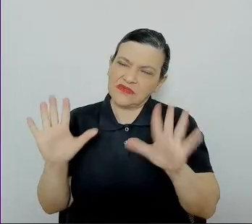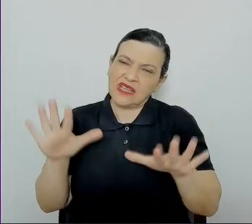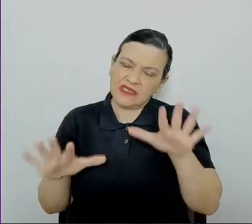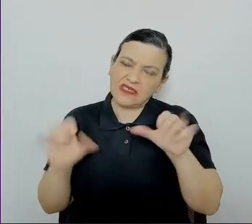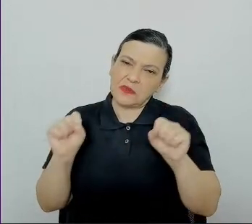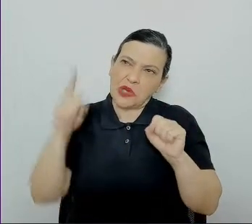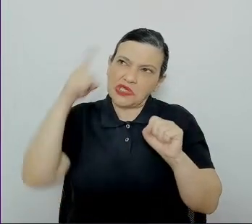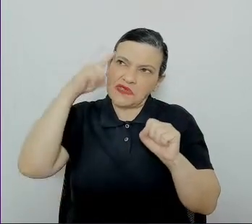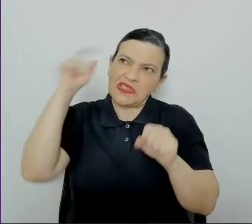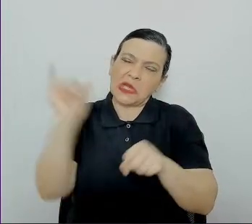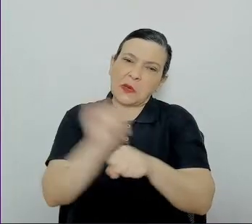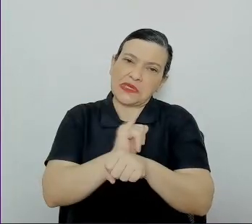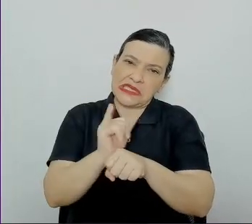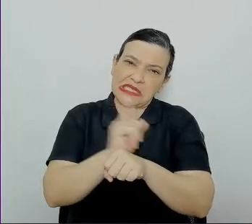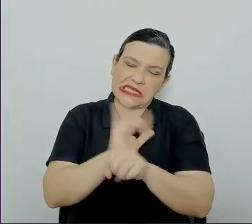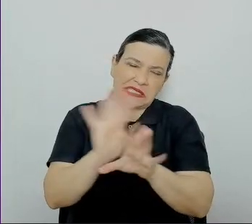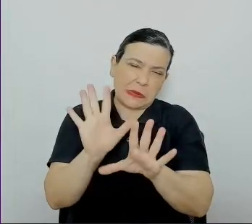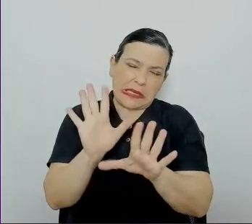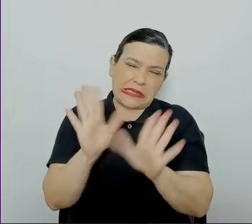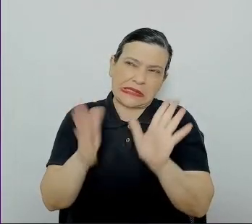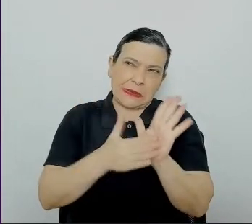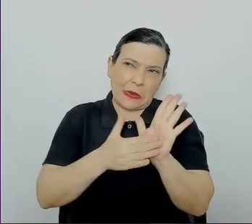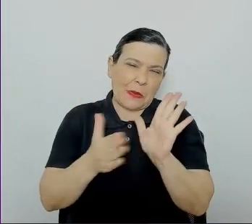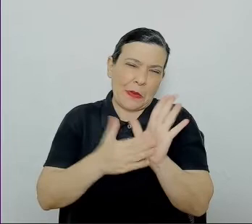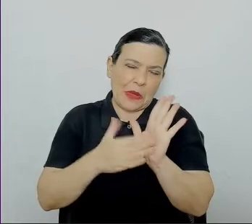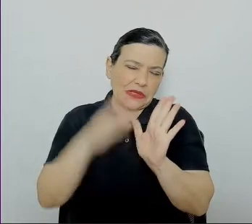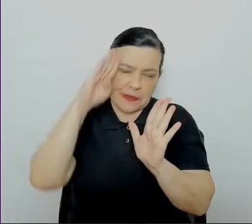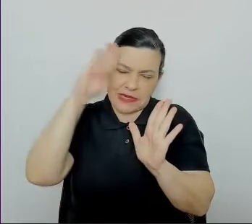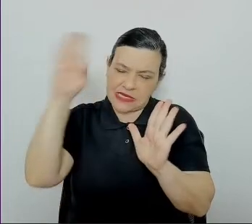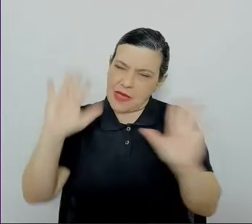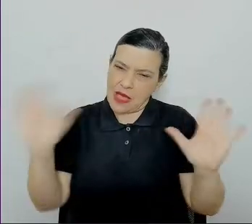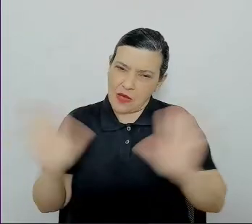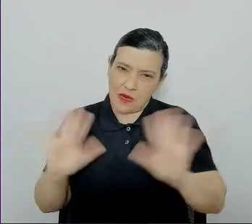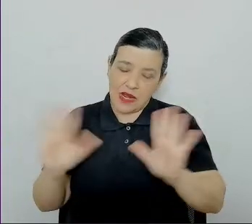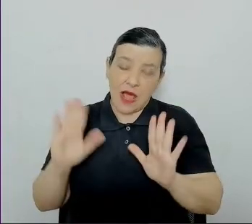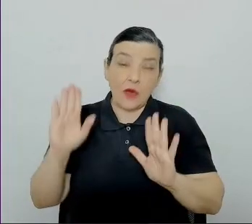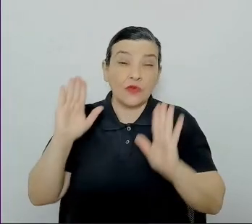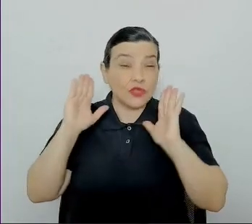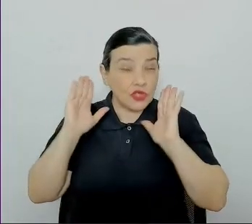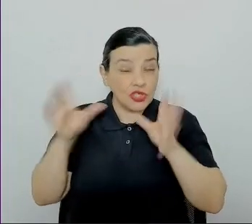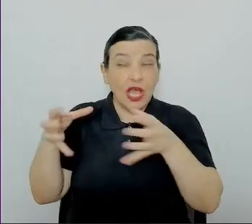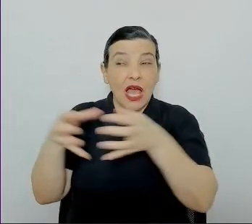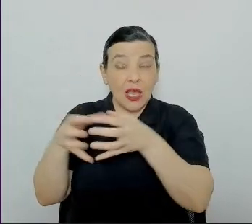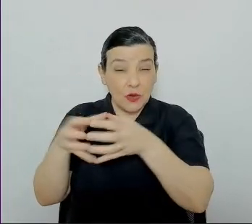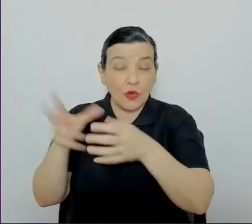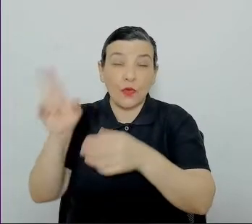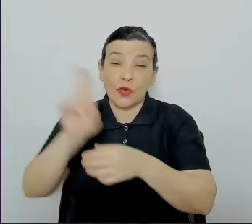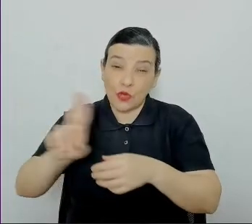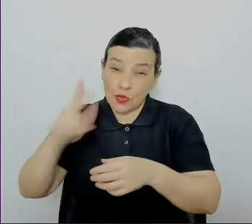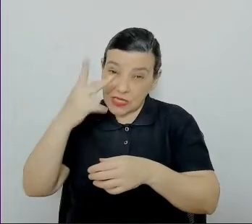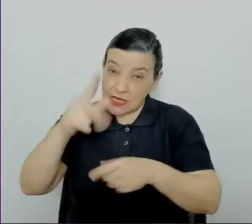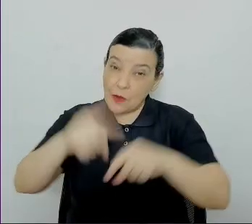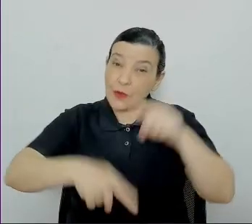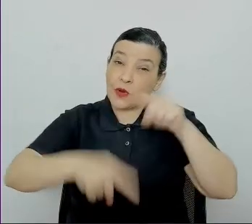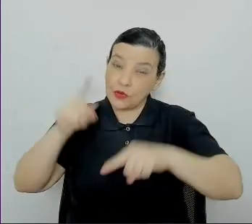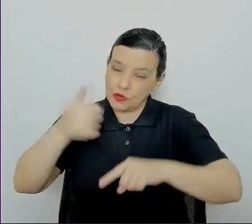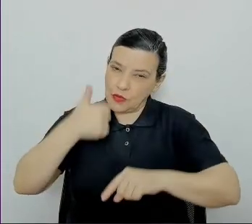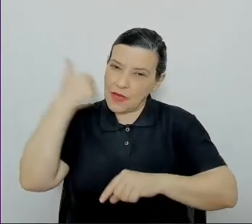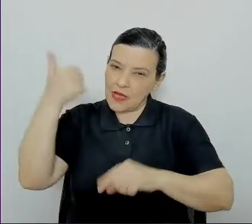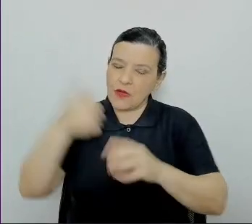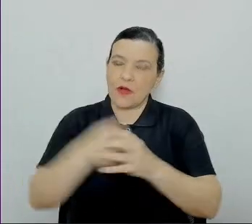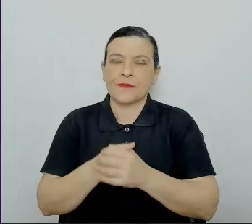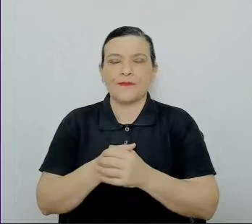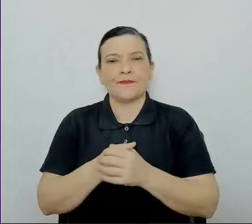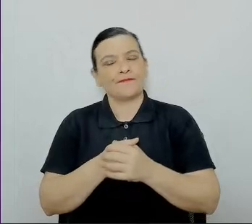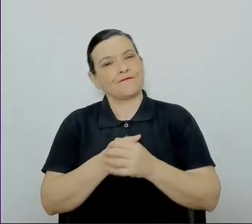não é necessariamente o grande propósito para coisas que você está criando. Você está criando para os usuários que estão ali já no seu produto. Depois que você avalia isso,